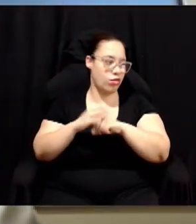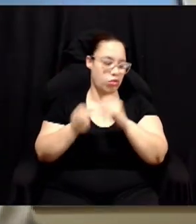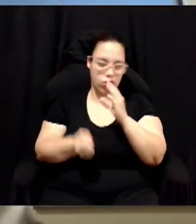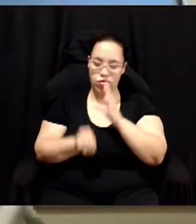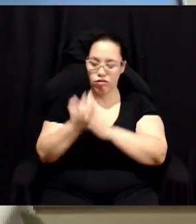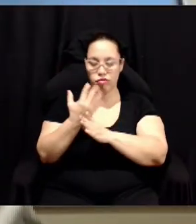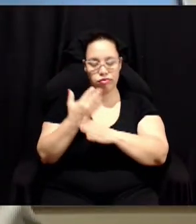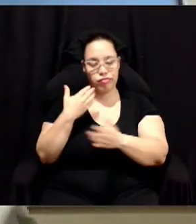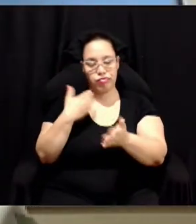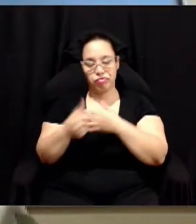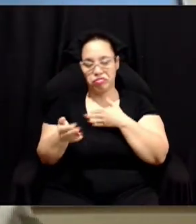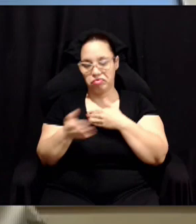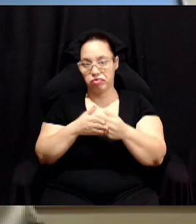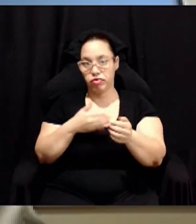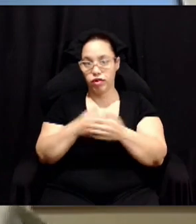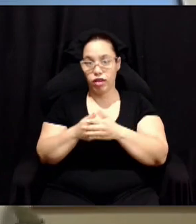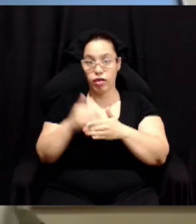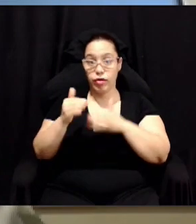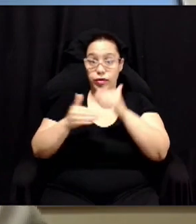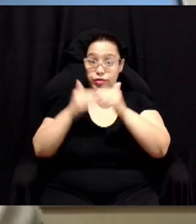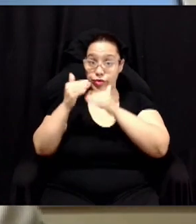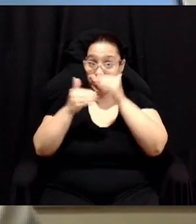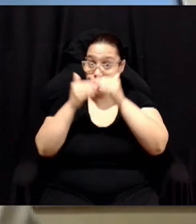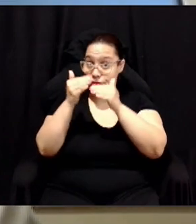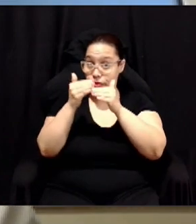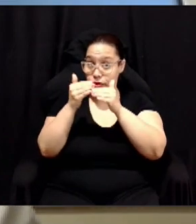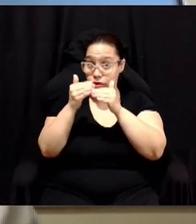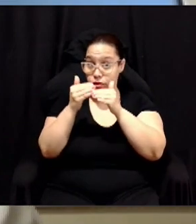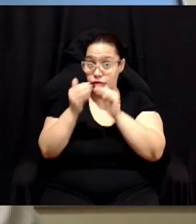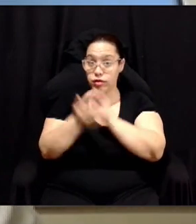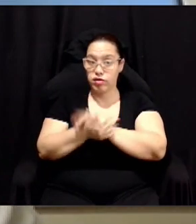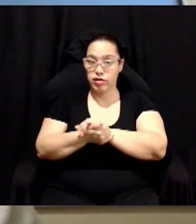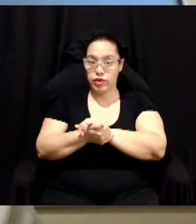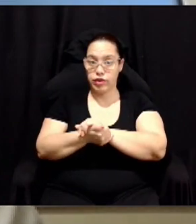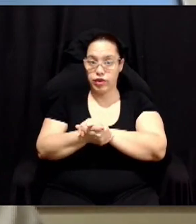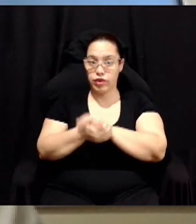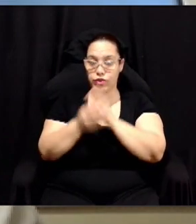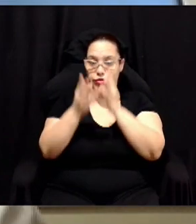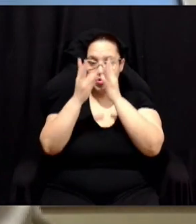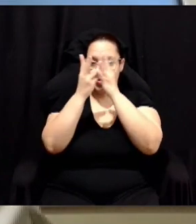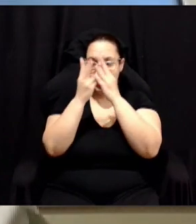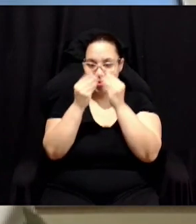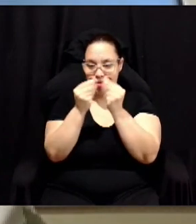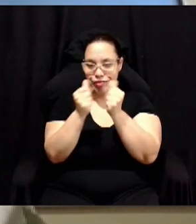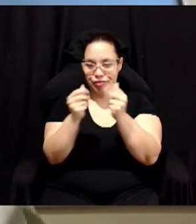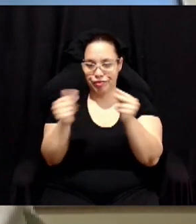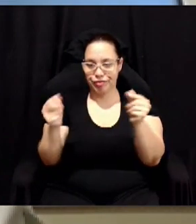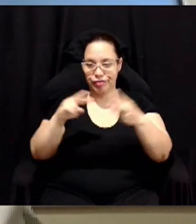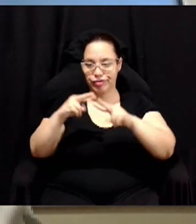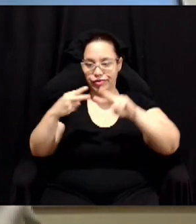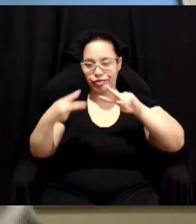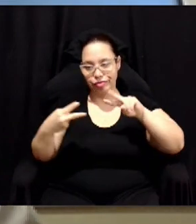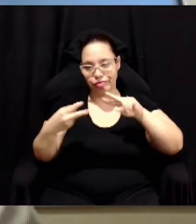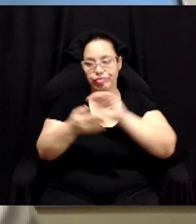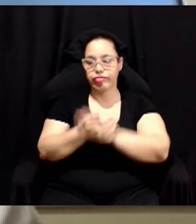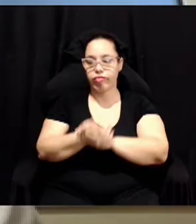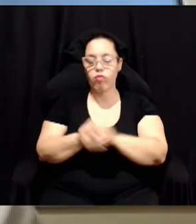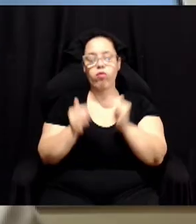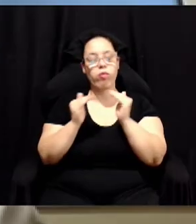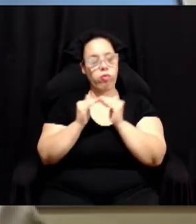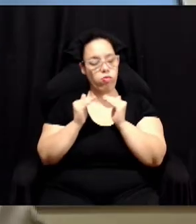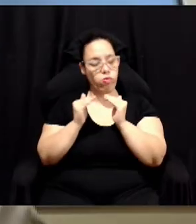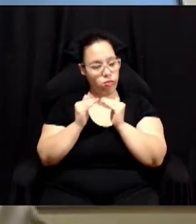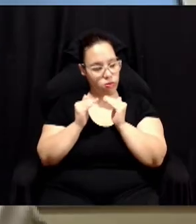decorrente desses processos ditos degenerativos ou genéticos. Mas com